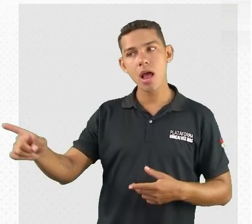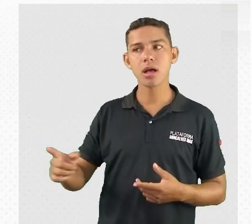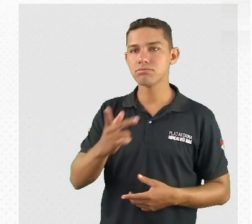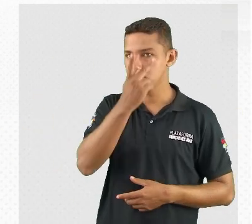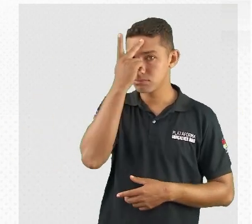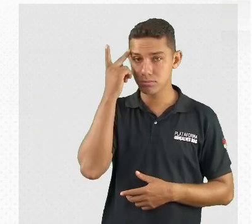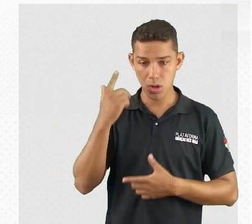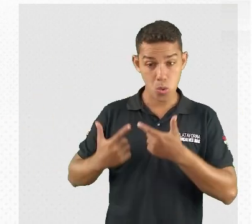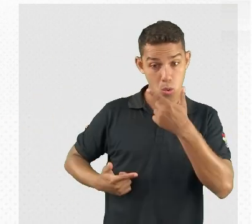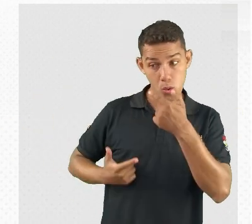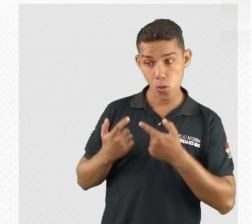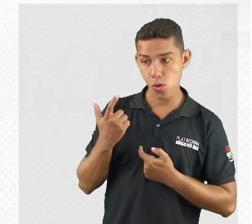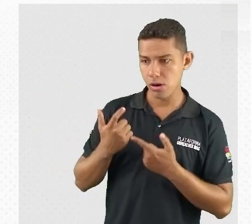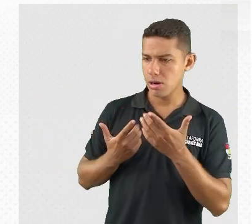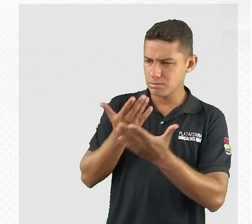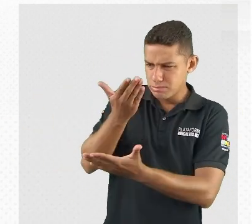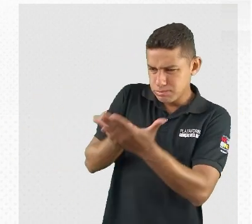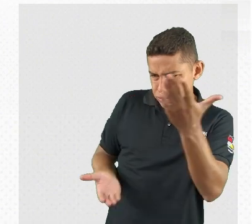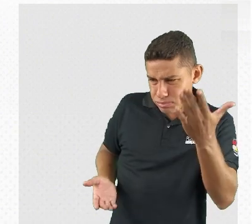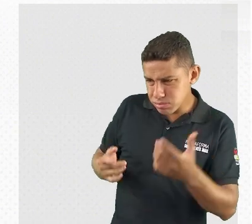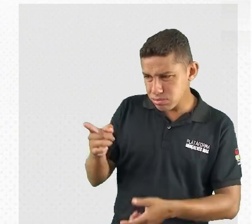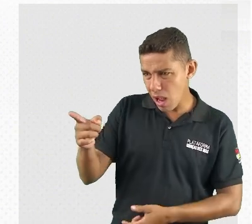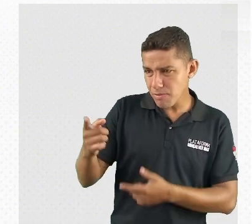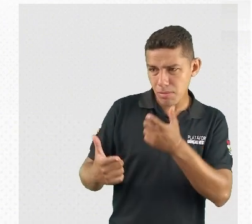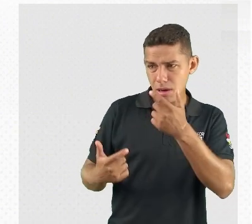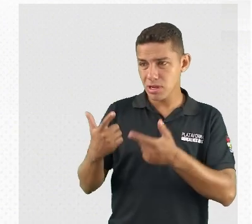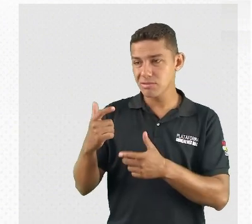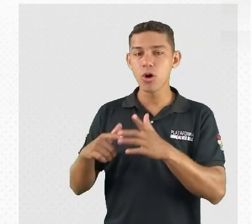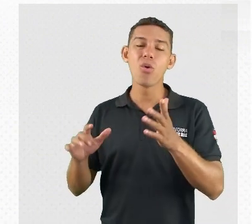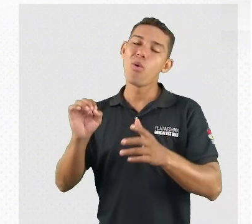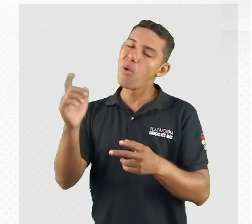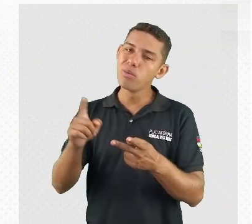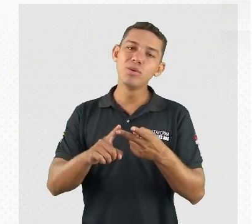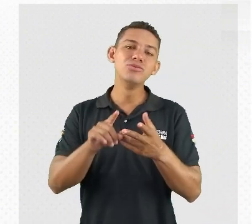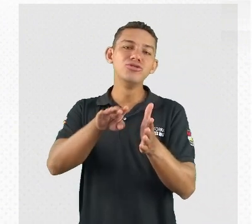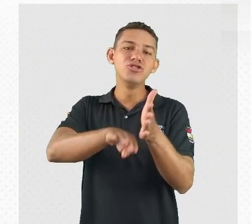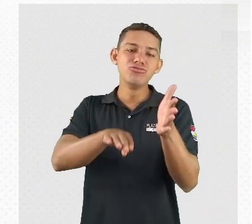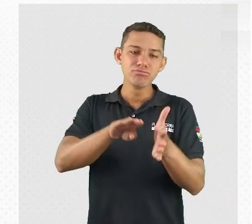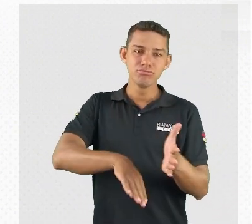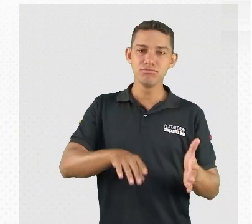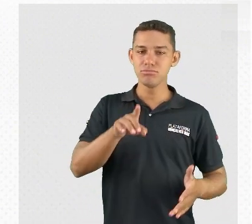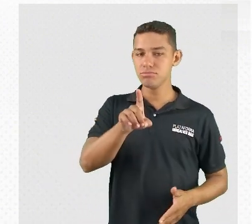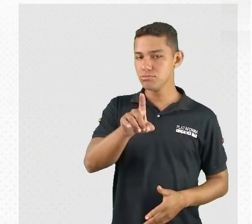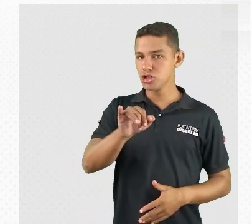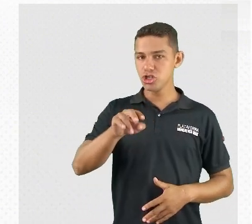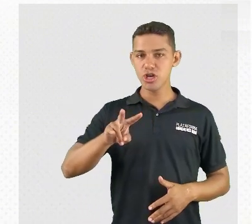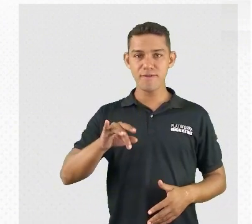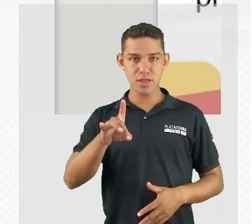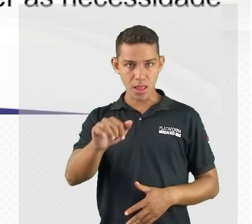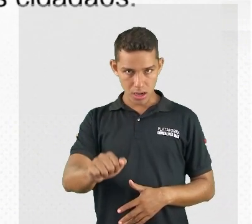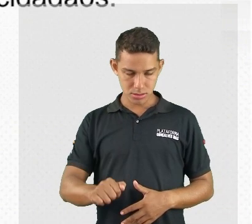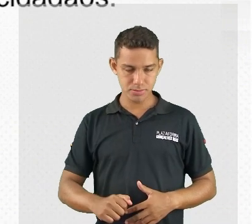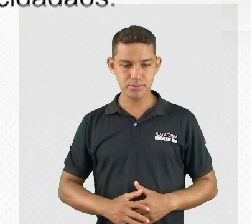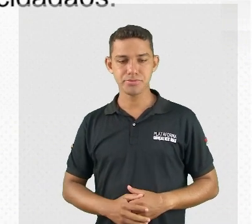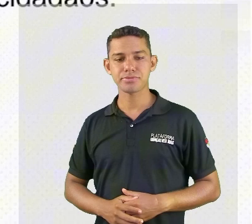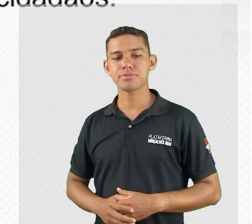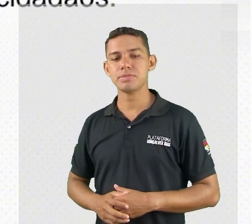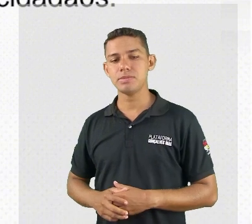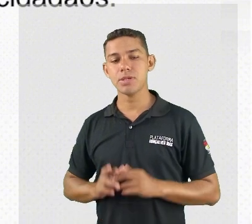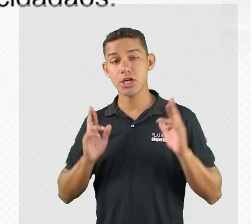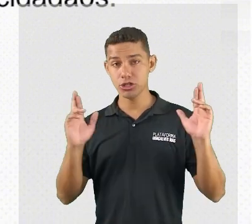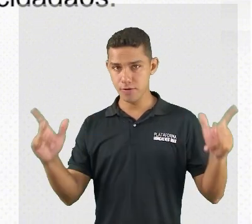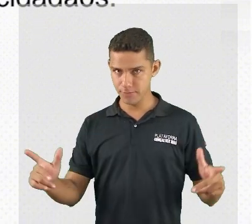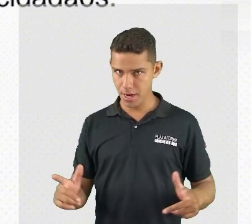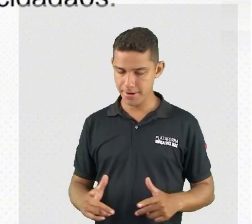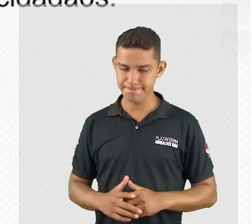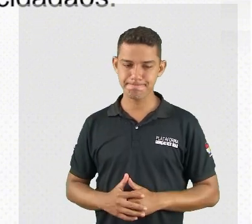esses combatentes que perdiam guerras ou mesmo eram escravos por dívidas, tá certo? Ok.